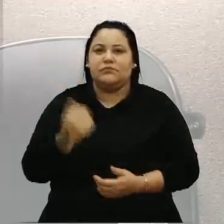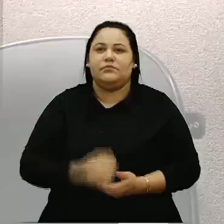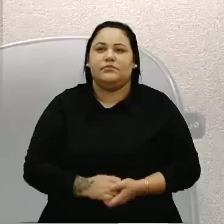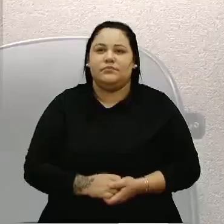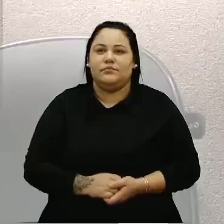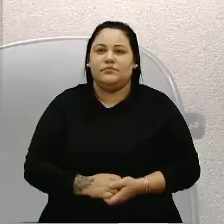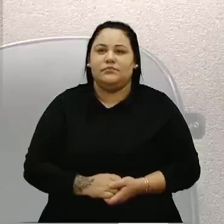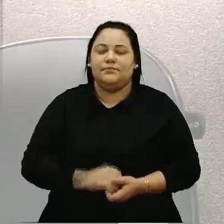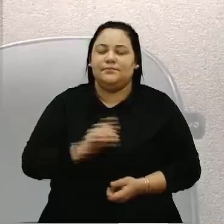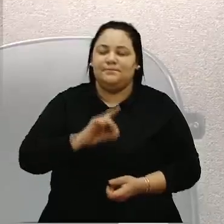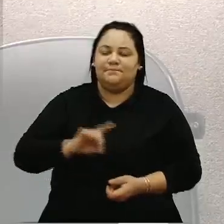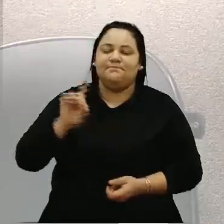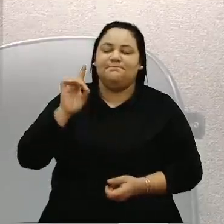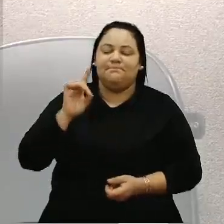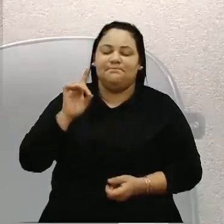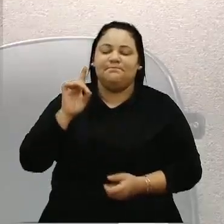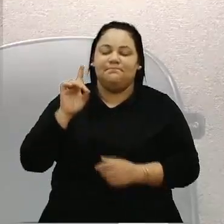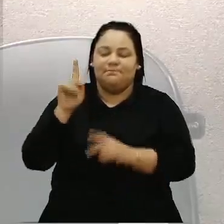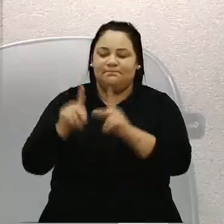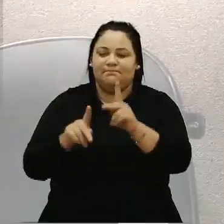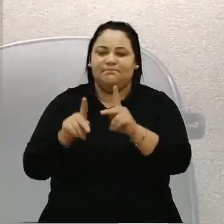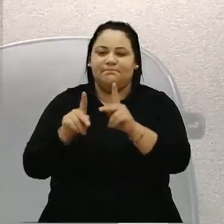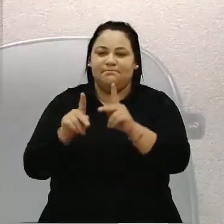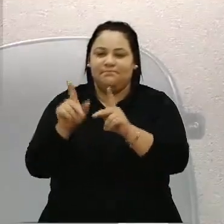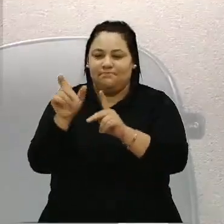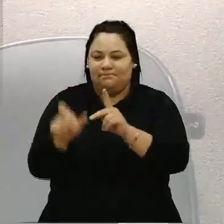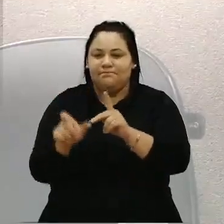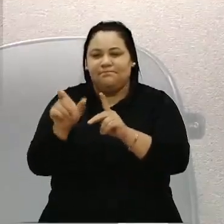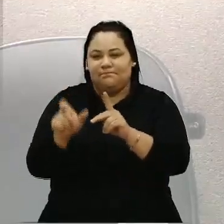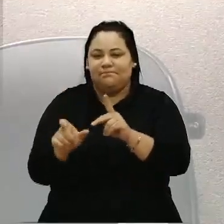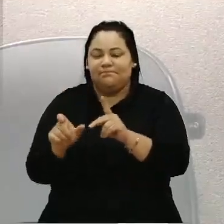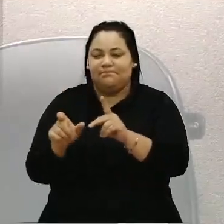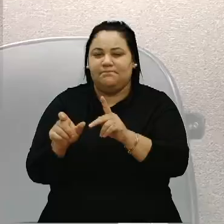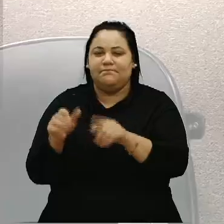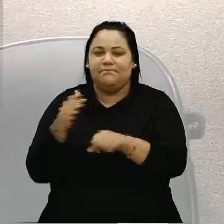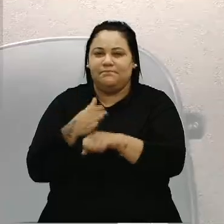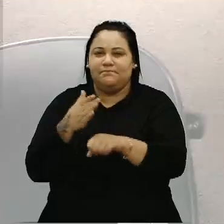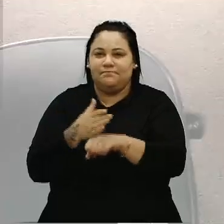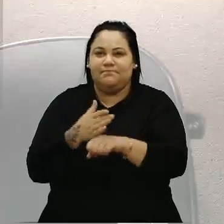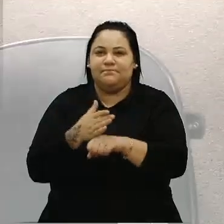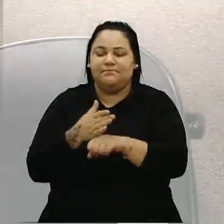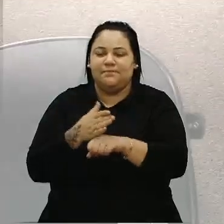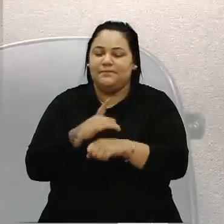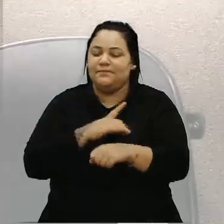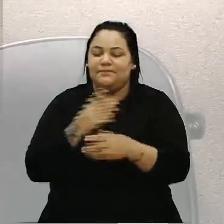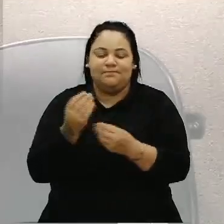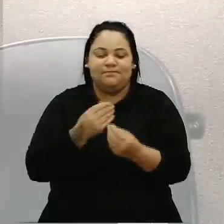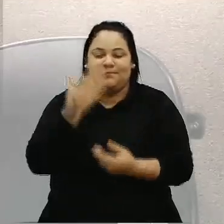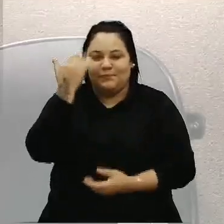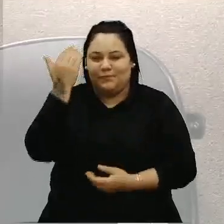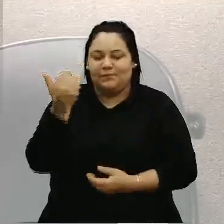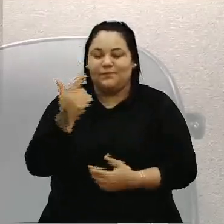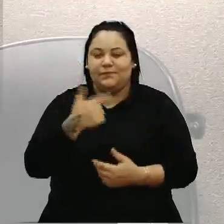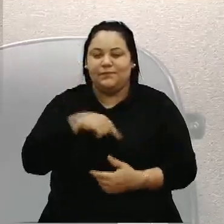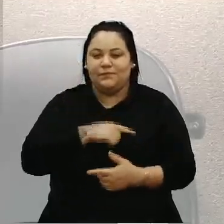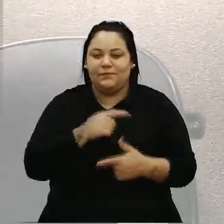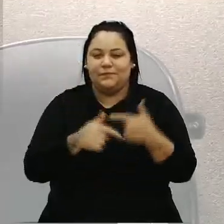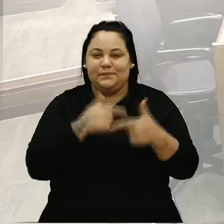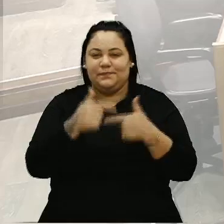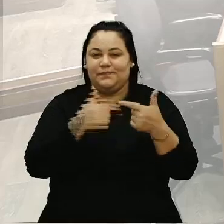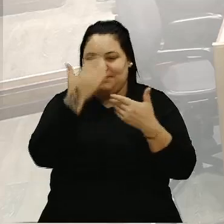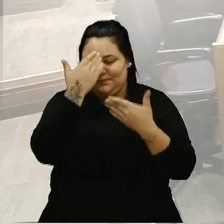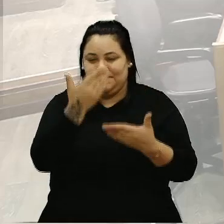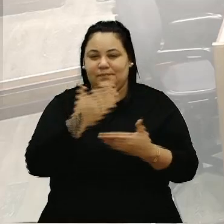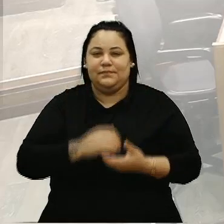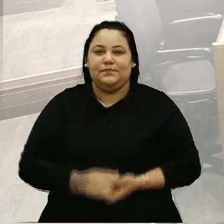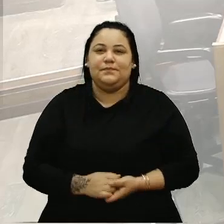graças a essas pessoas que colaboraram, foi coroado de êxito a nossa ação. Muito obrigado.